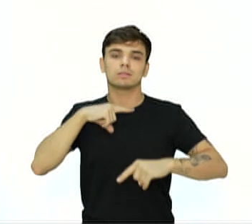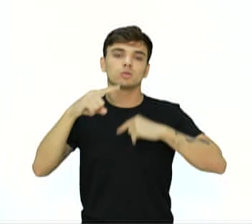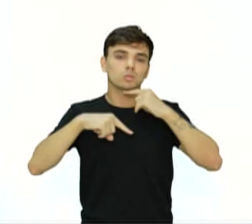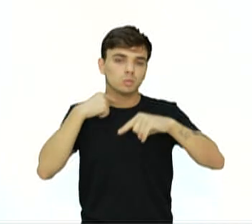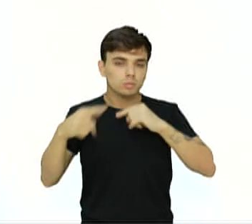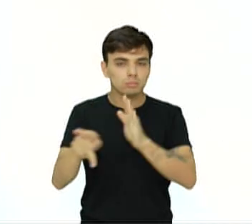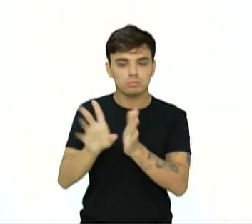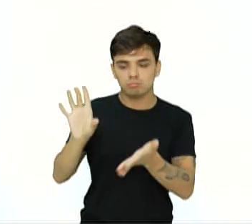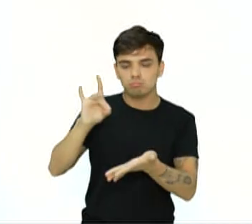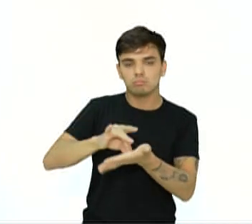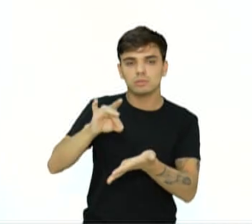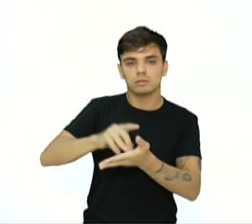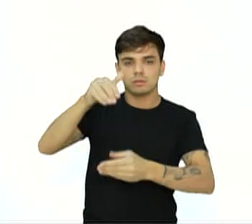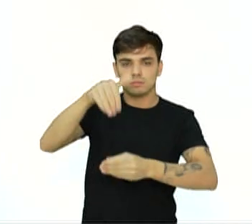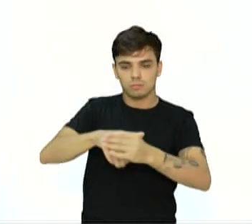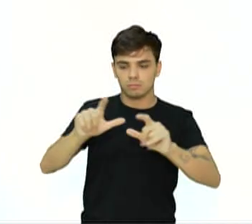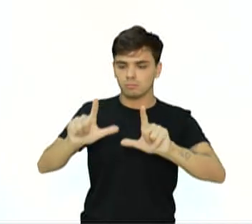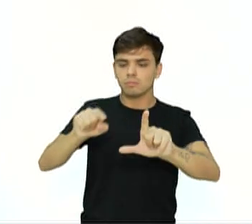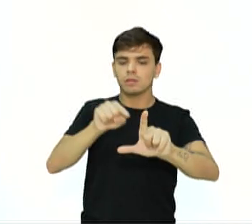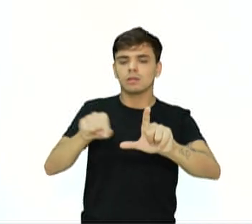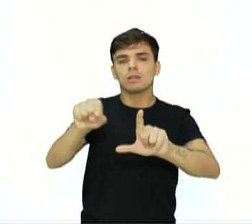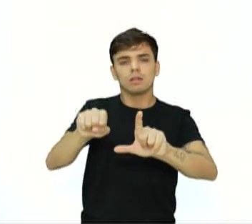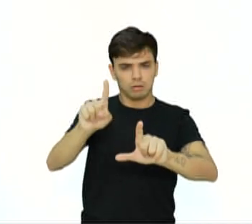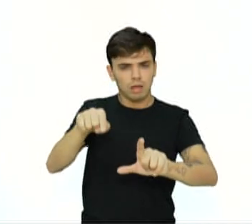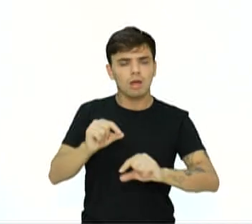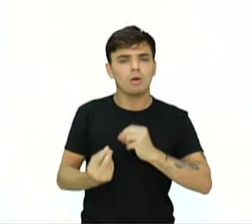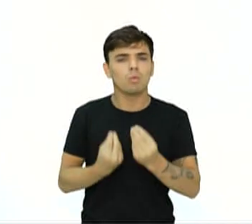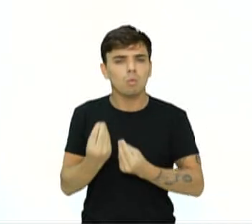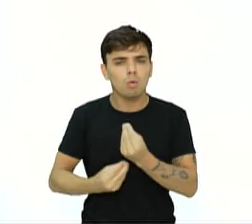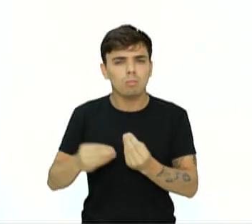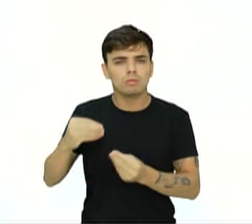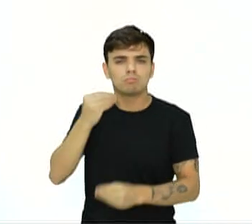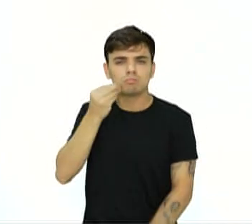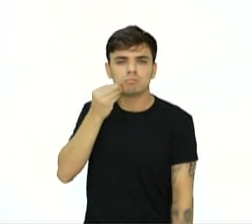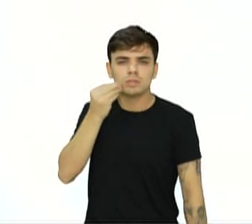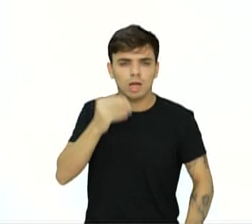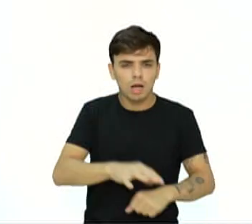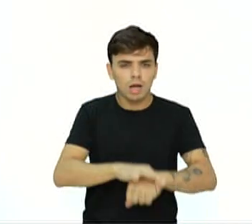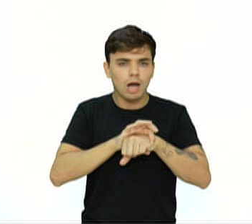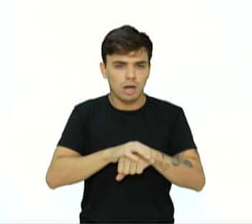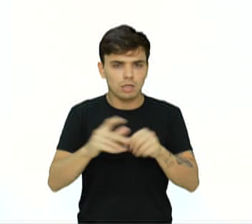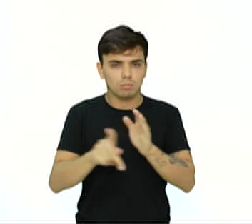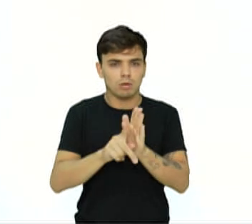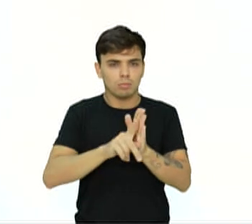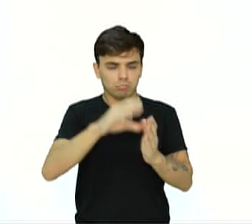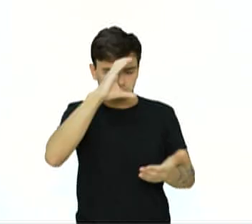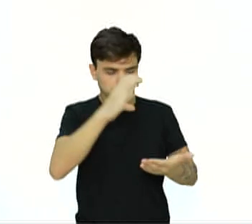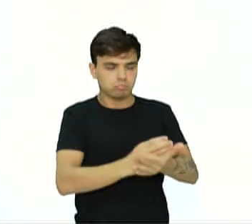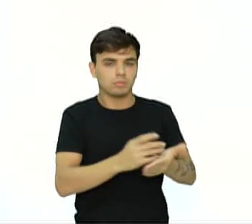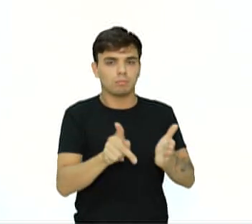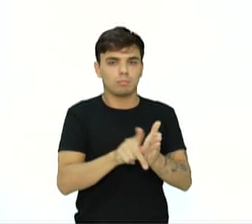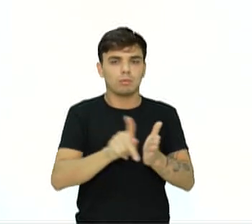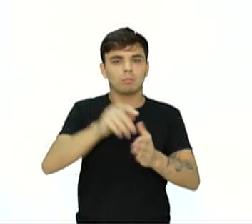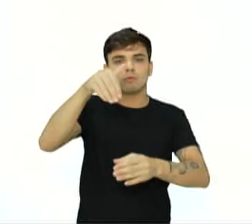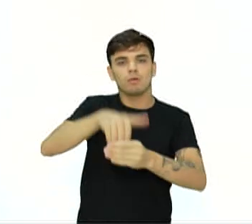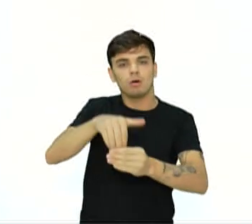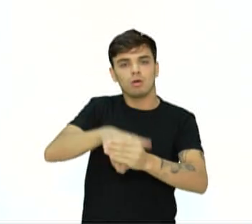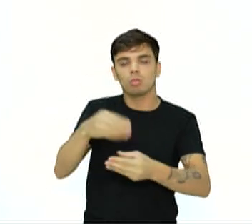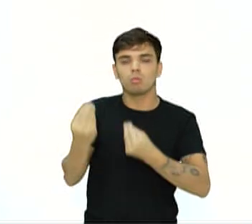da legitimidade dessas urnas. Como é que essas testagens garantem aí a credibilidade do processo